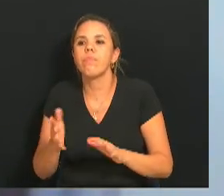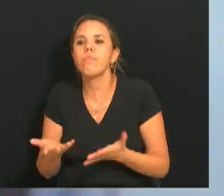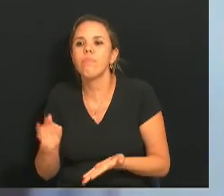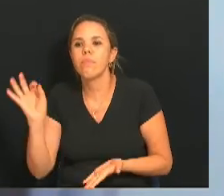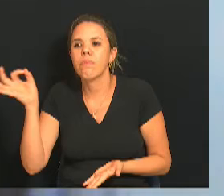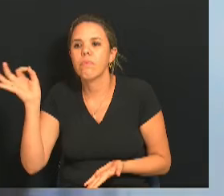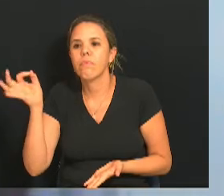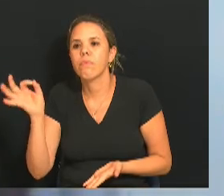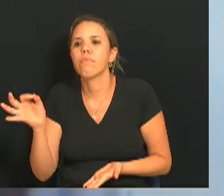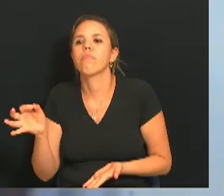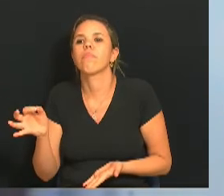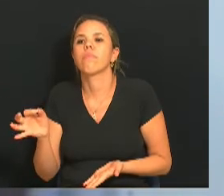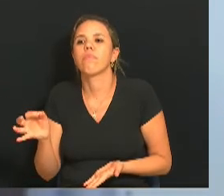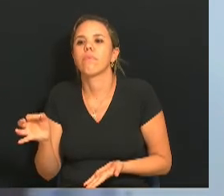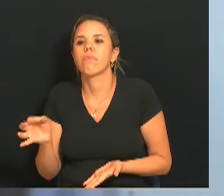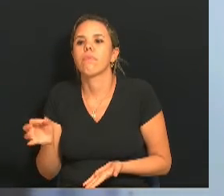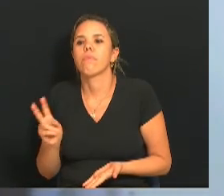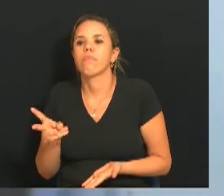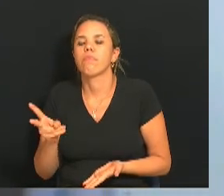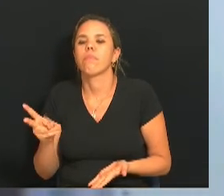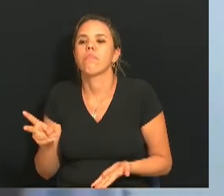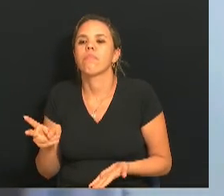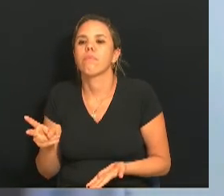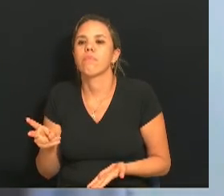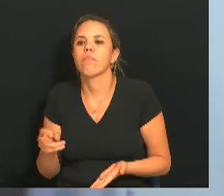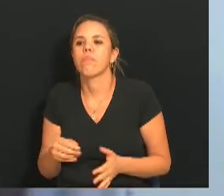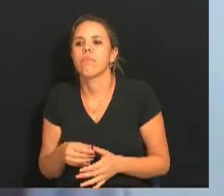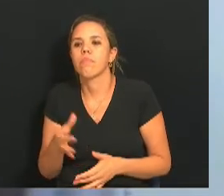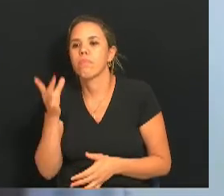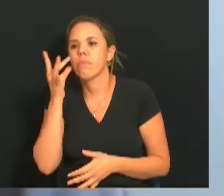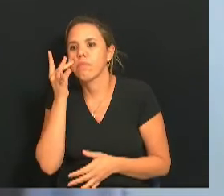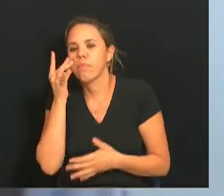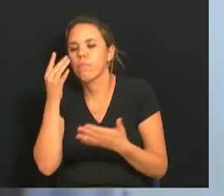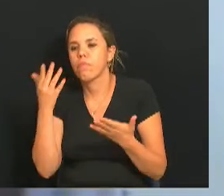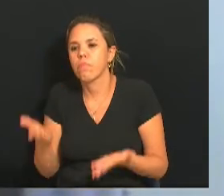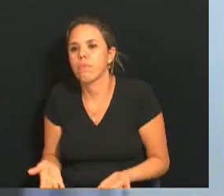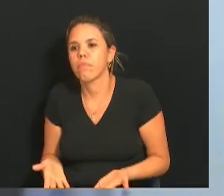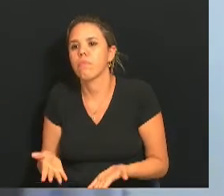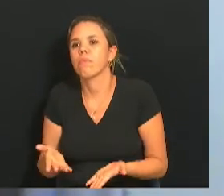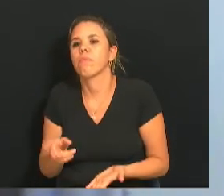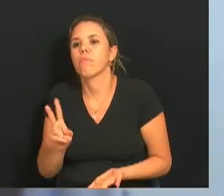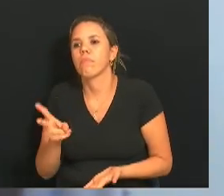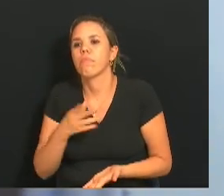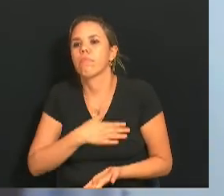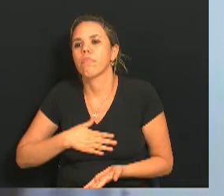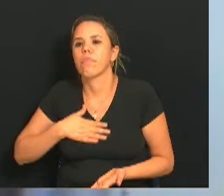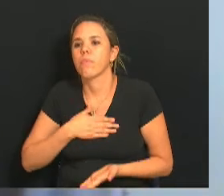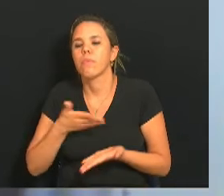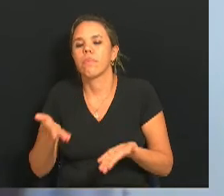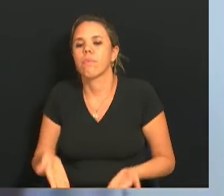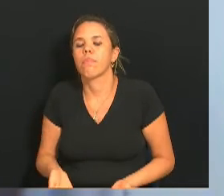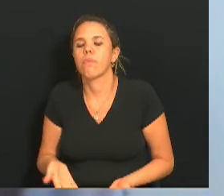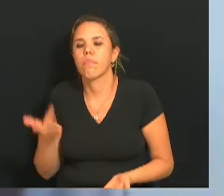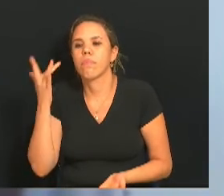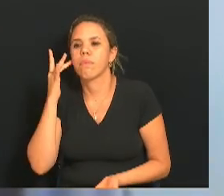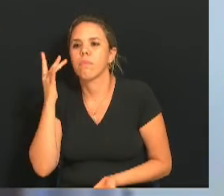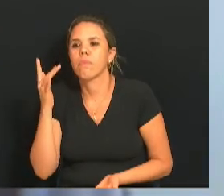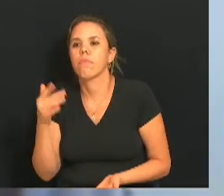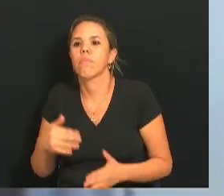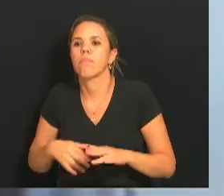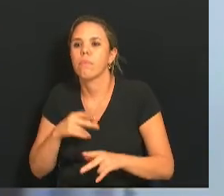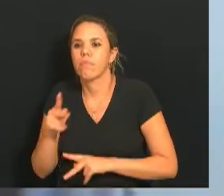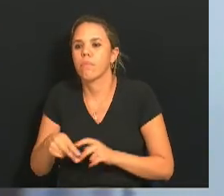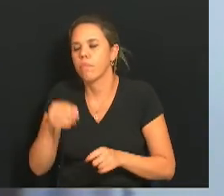pelo menos uma dezena de vezes eu já tive presente. E para mim é sempre um prazer estar aqui, acho que é a casa do